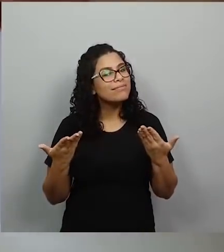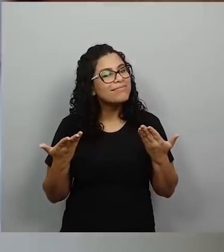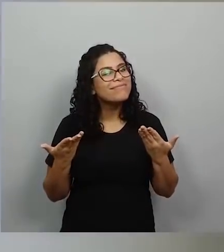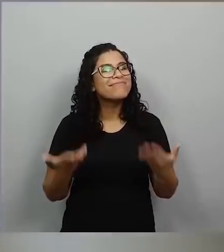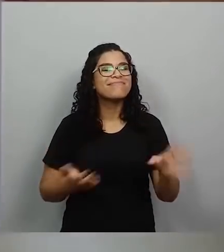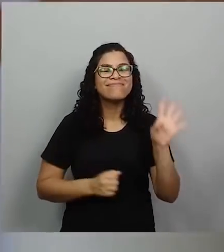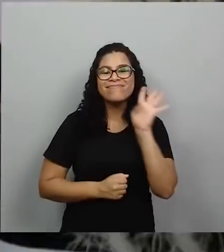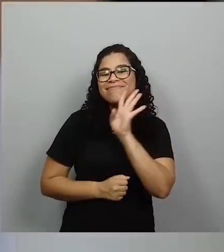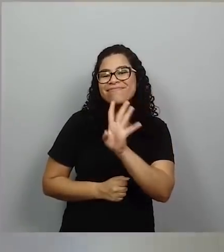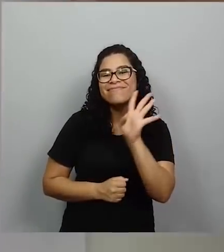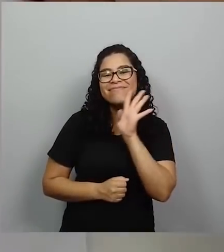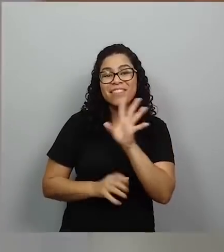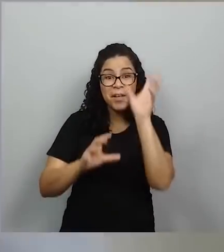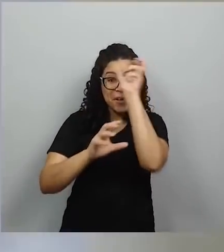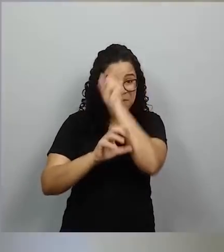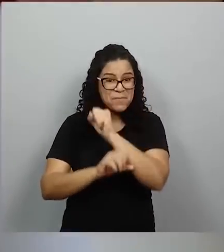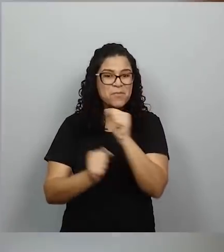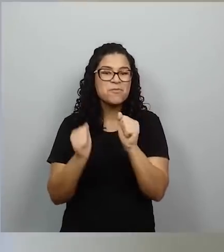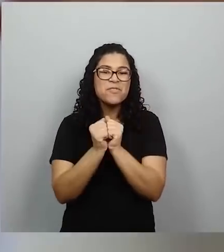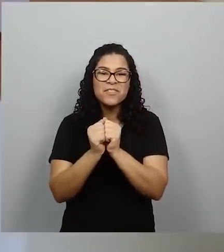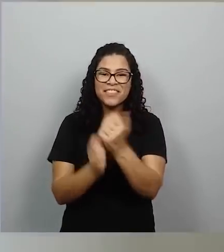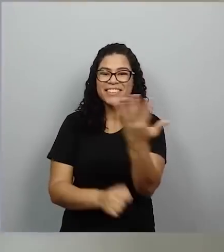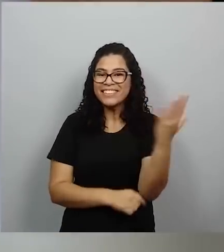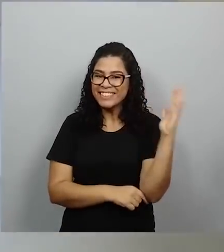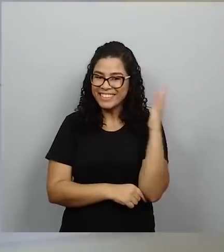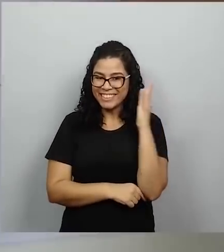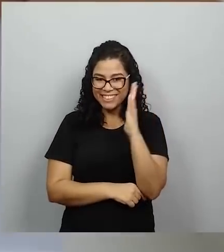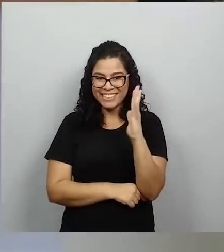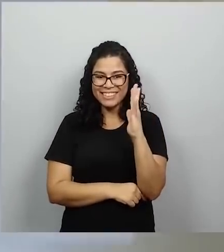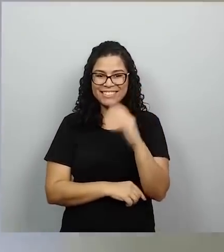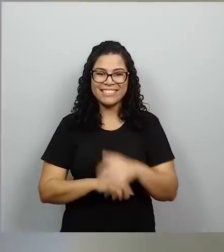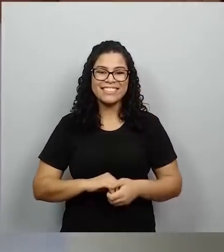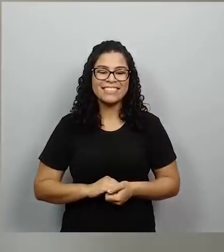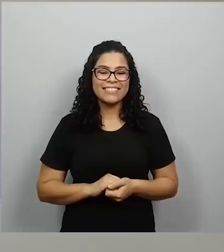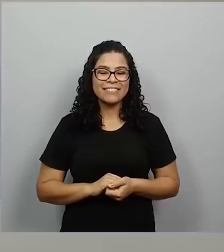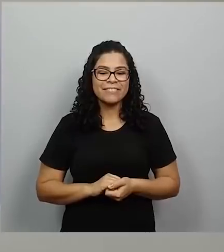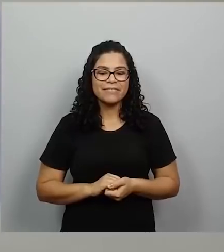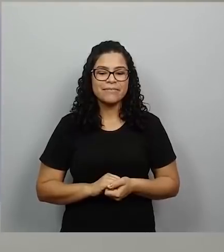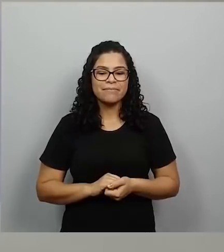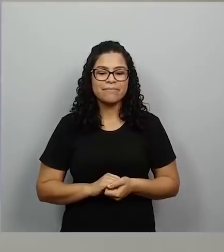coisa mais legal do que aprender com a natureza?